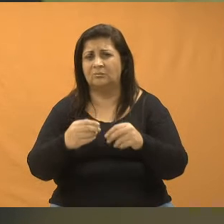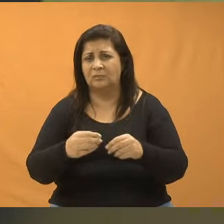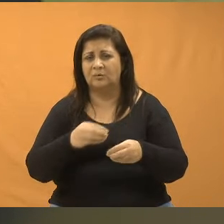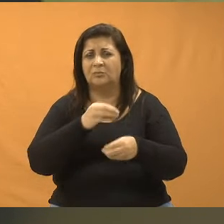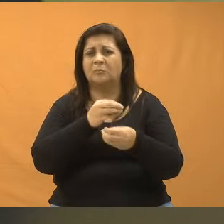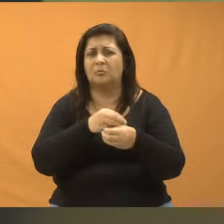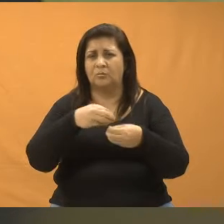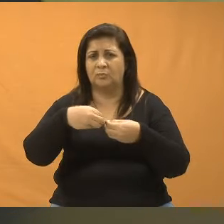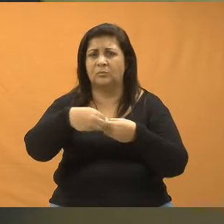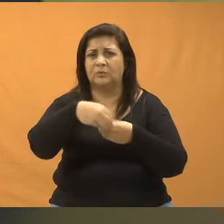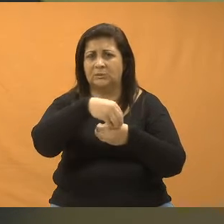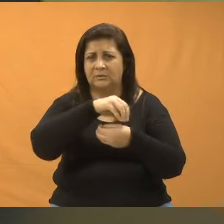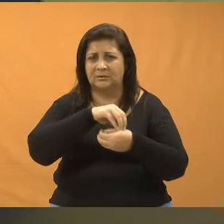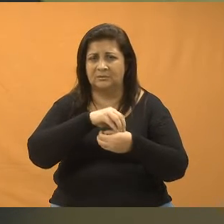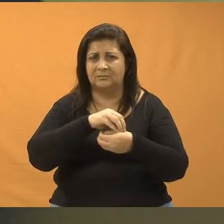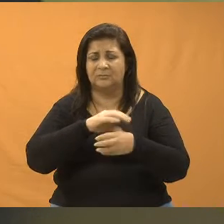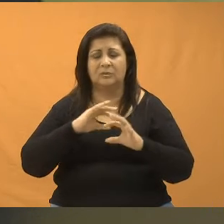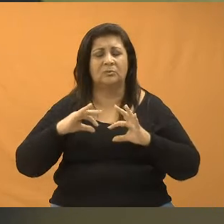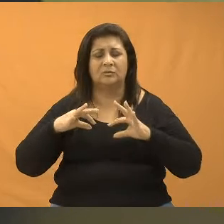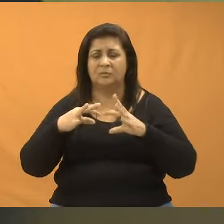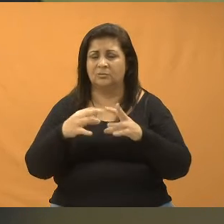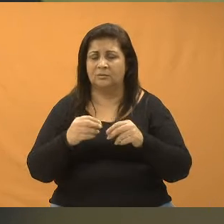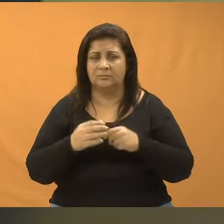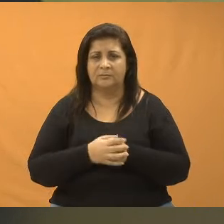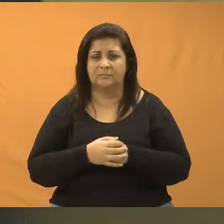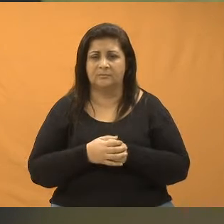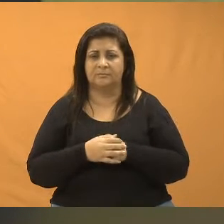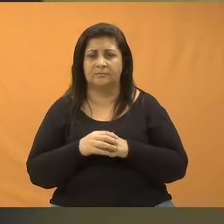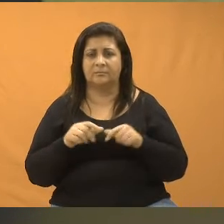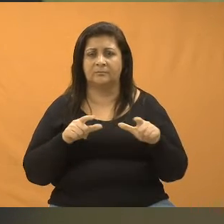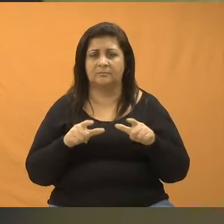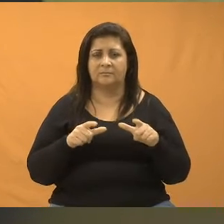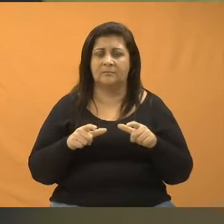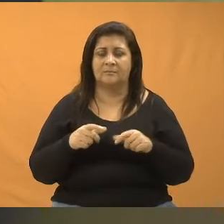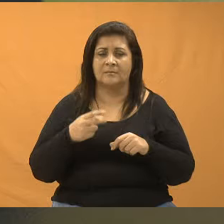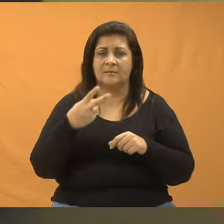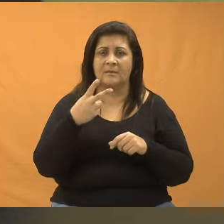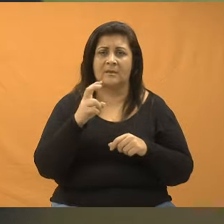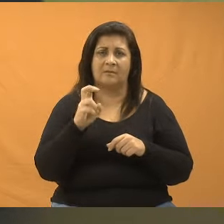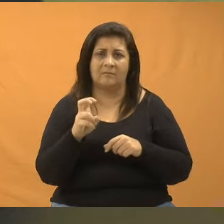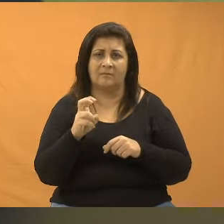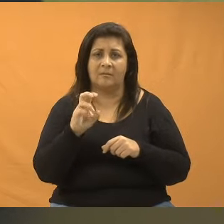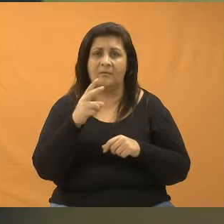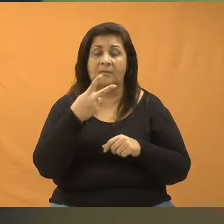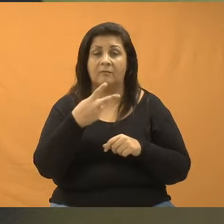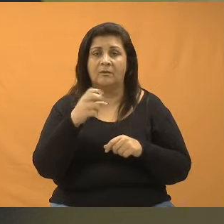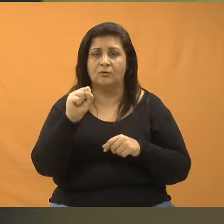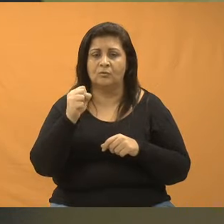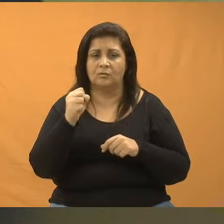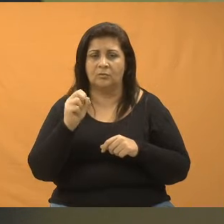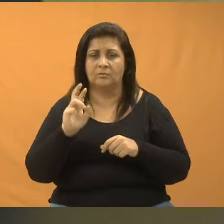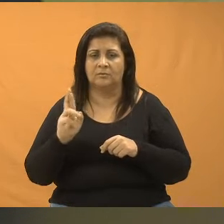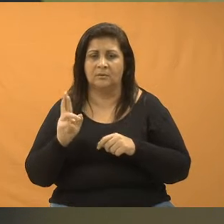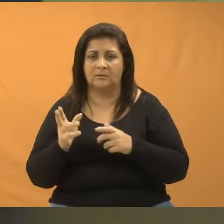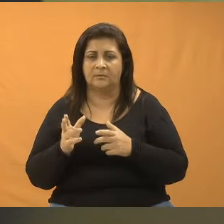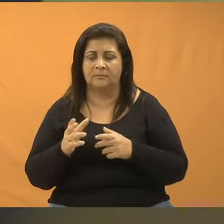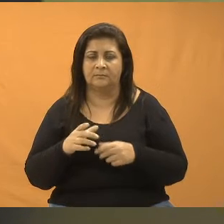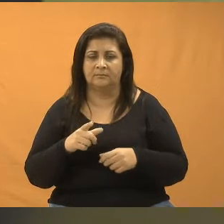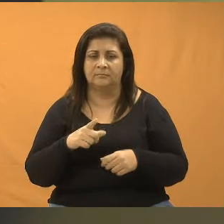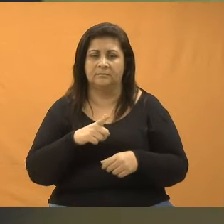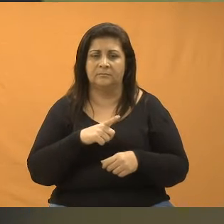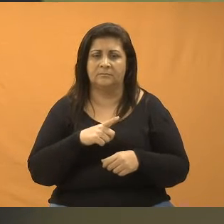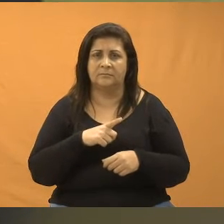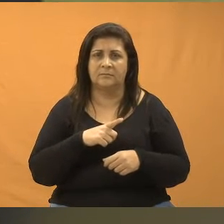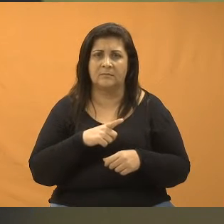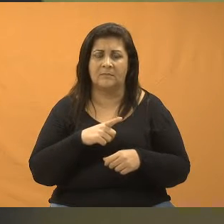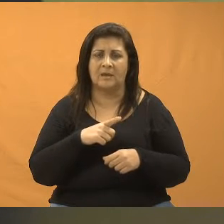né? Os municípios de São Paulo estão trabalhando na casa de 25, 20, nós estamos com 28, né? Alguns municípios estão chegando a